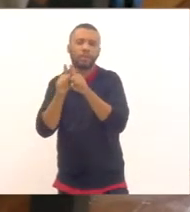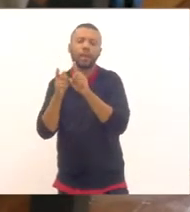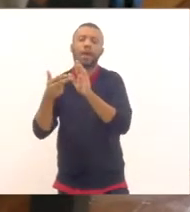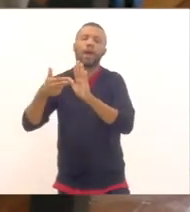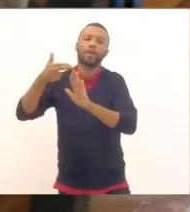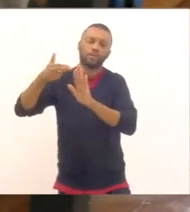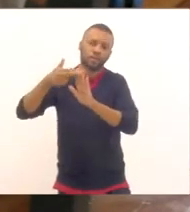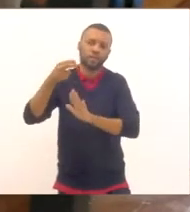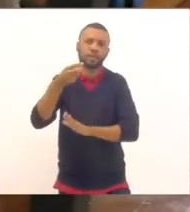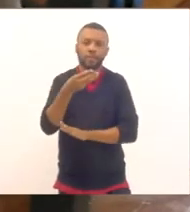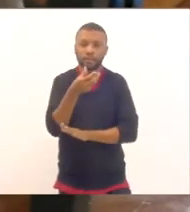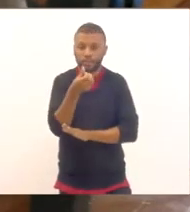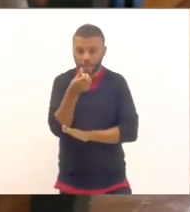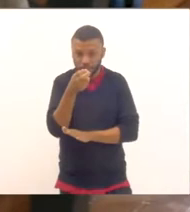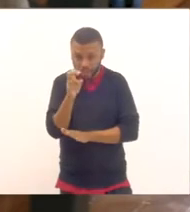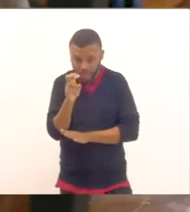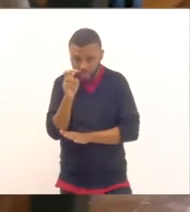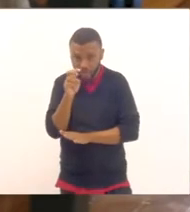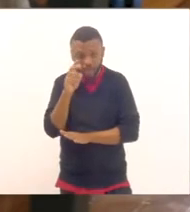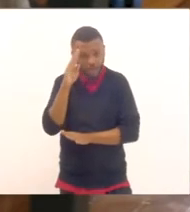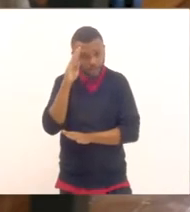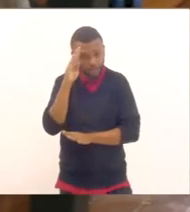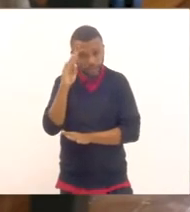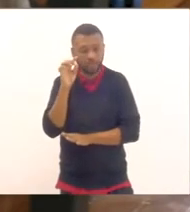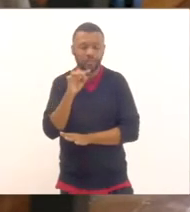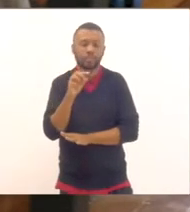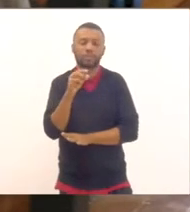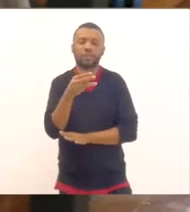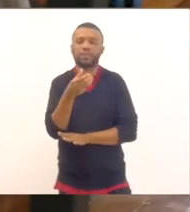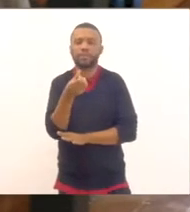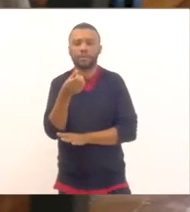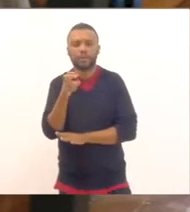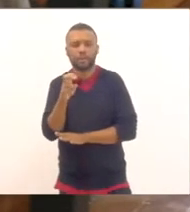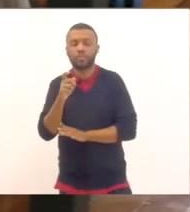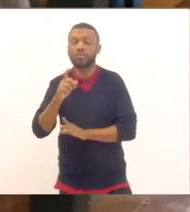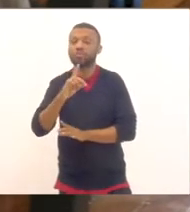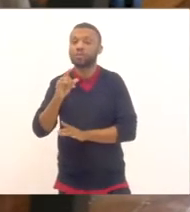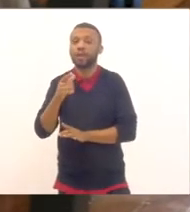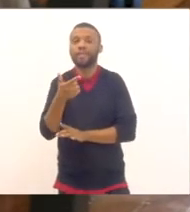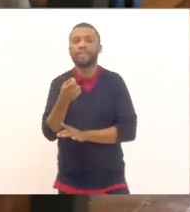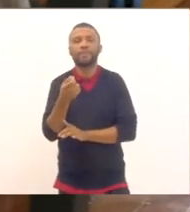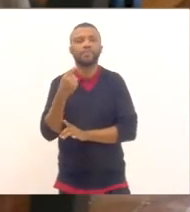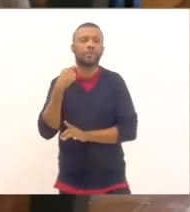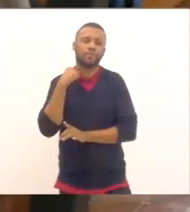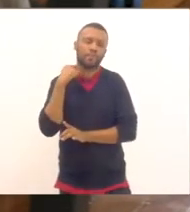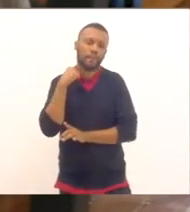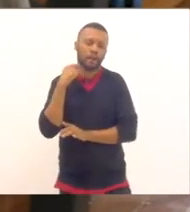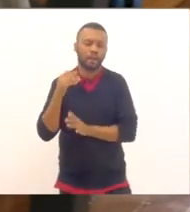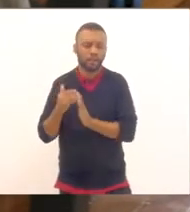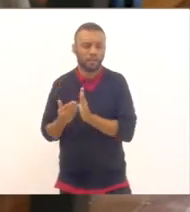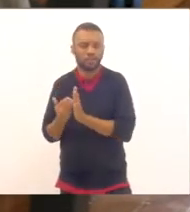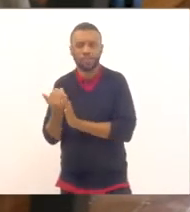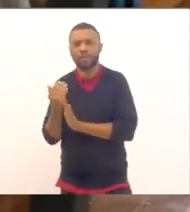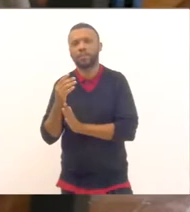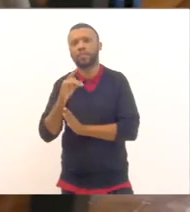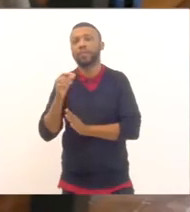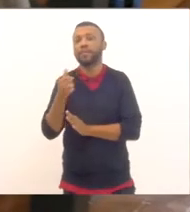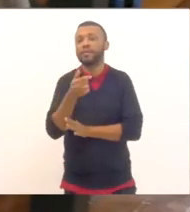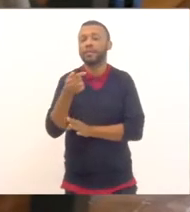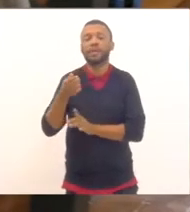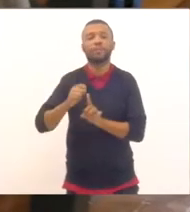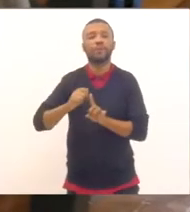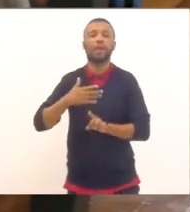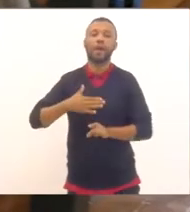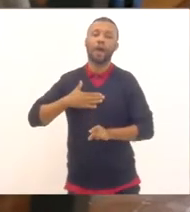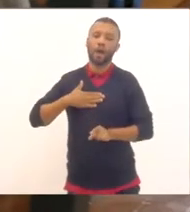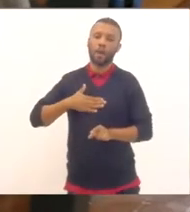365 resolução CEPAL 365 20 de Maio que entra em vigor e Dezessete de Agosto